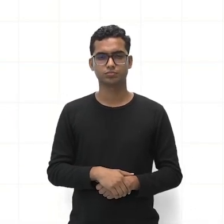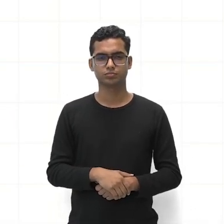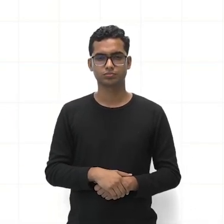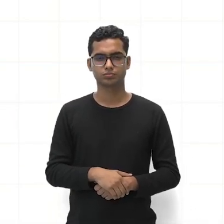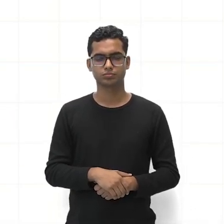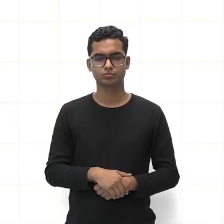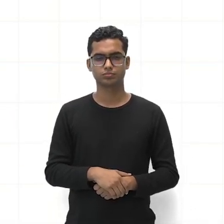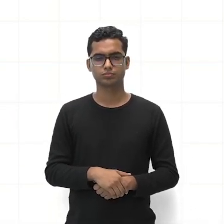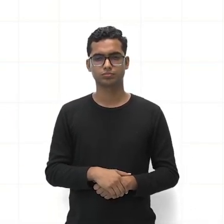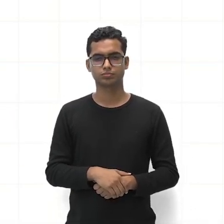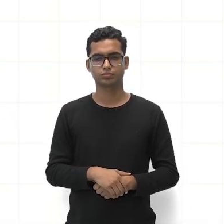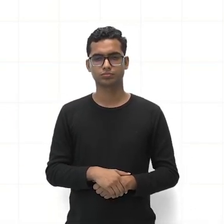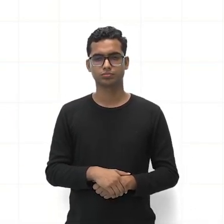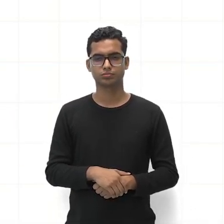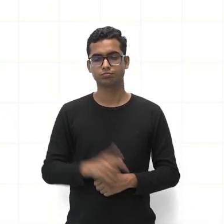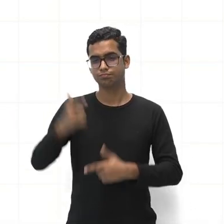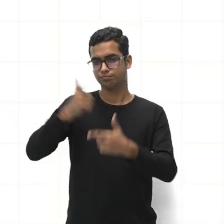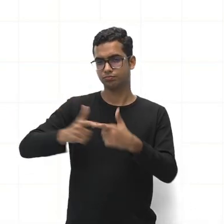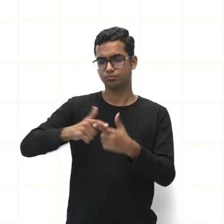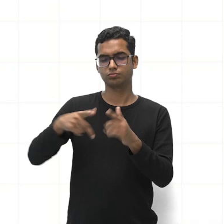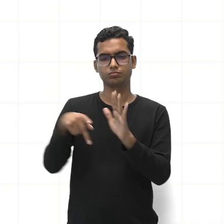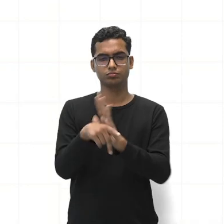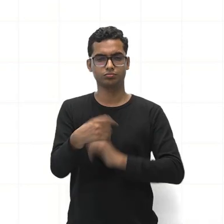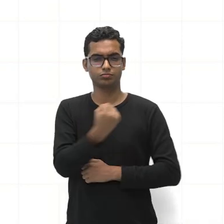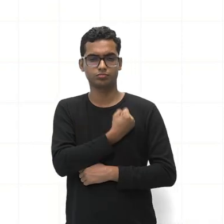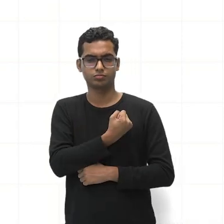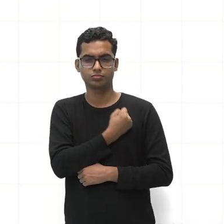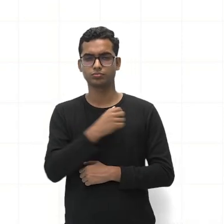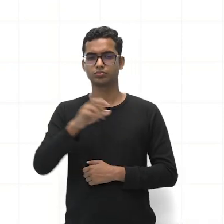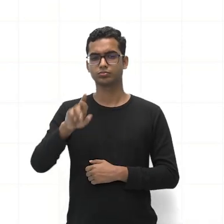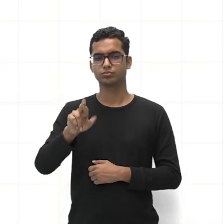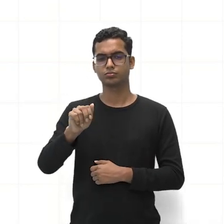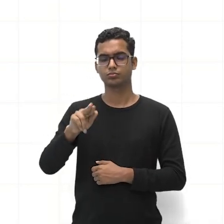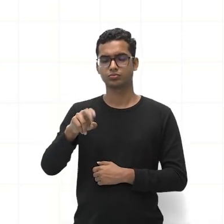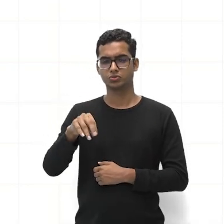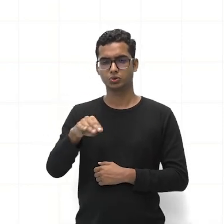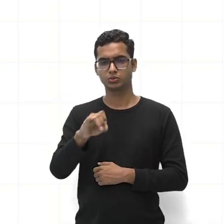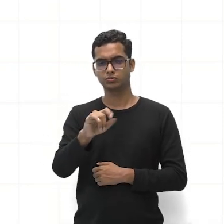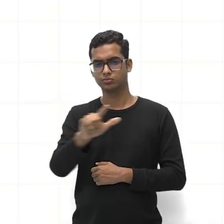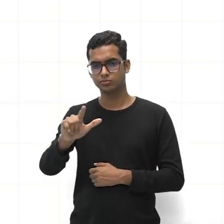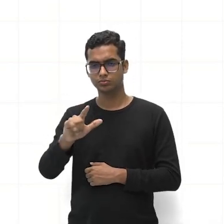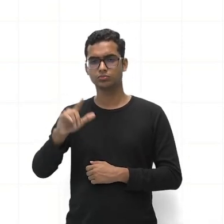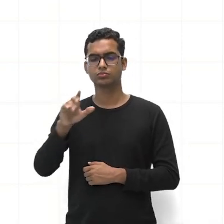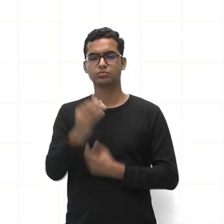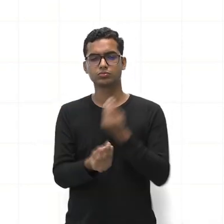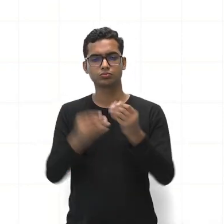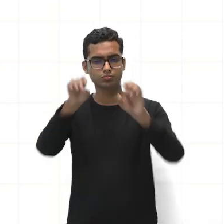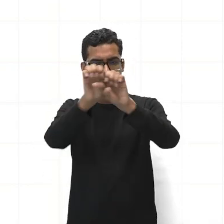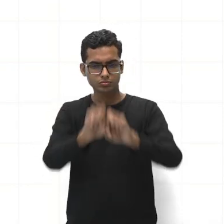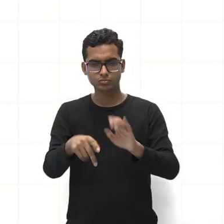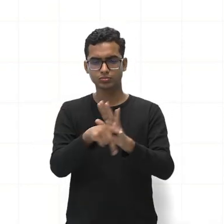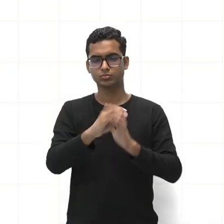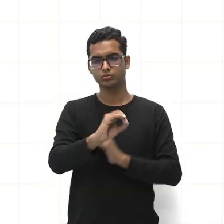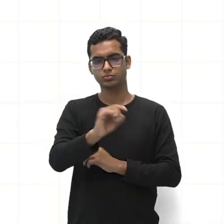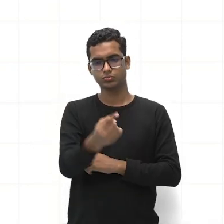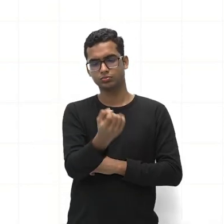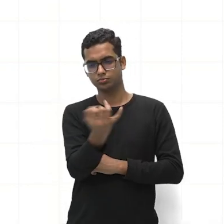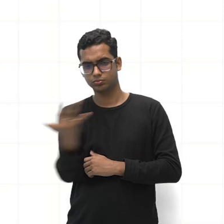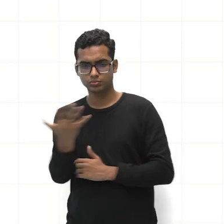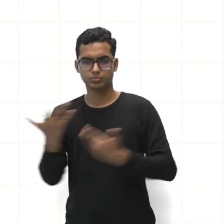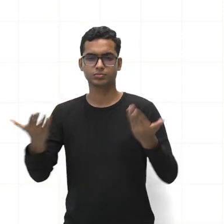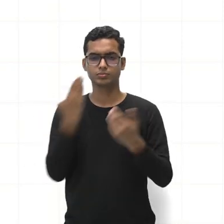Problemas envolvendo potenciação com números racionais na forma decimal. Exemplo 1, aqui do Centro de Mídias,